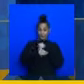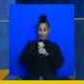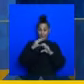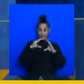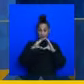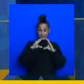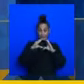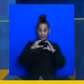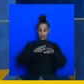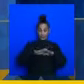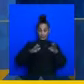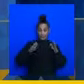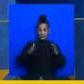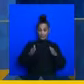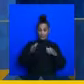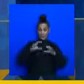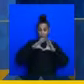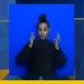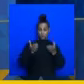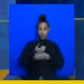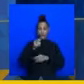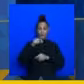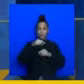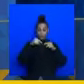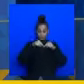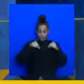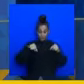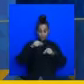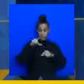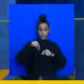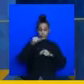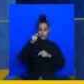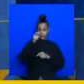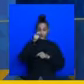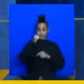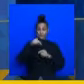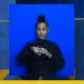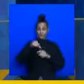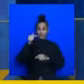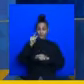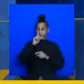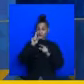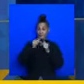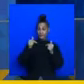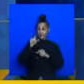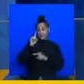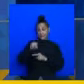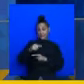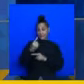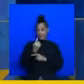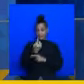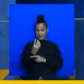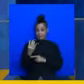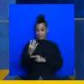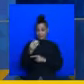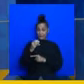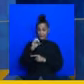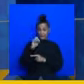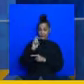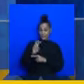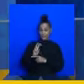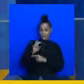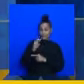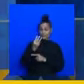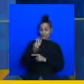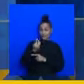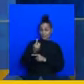parada na base do globo. Vamos então confirmar os números sorteados. As 7 dezenas do dia de sorte foram 14,